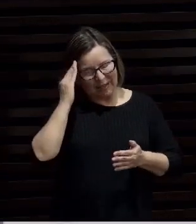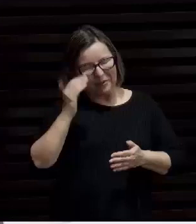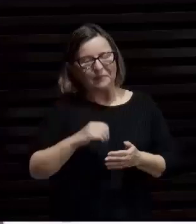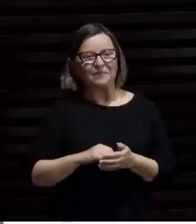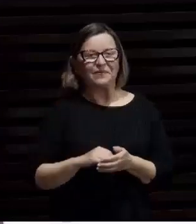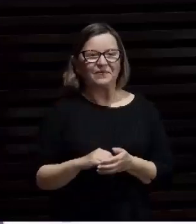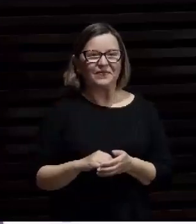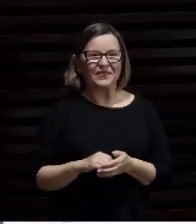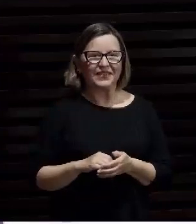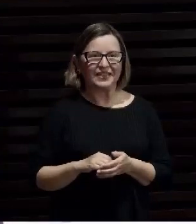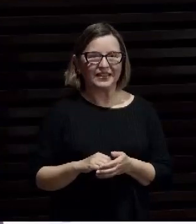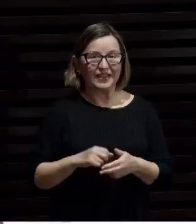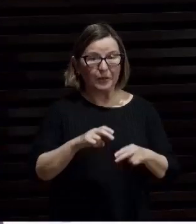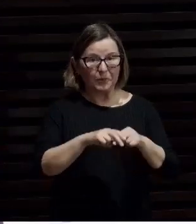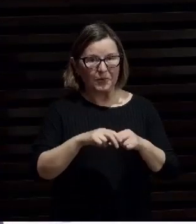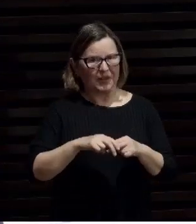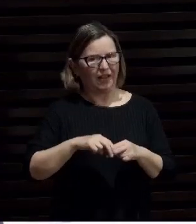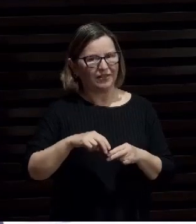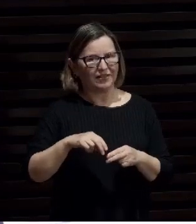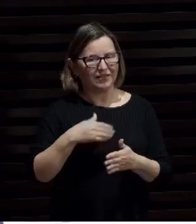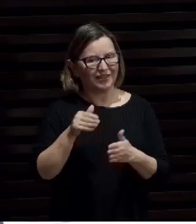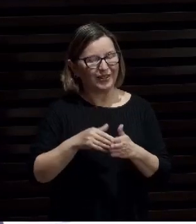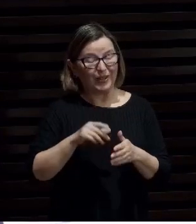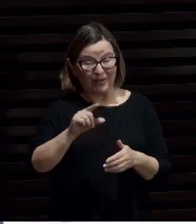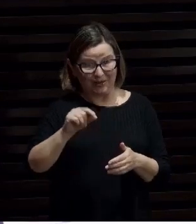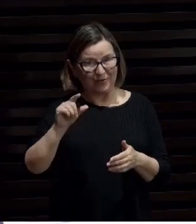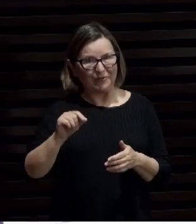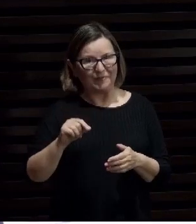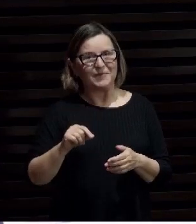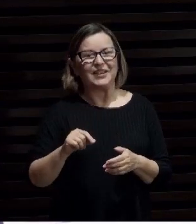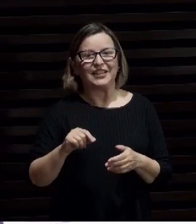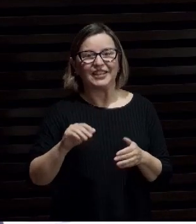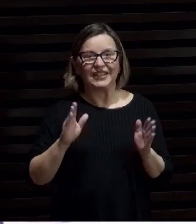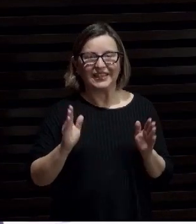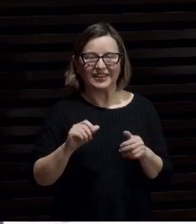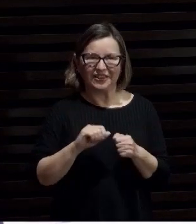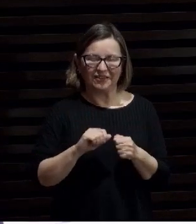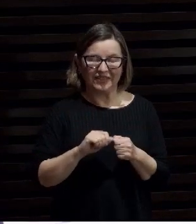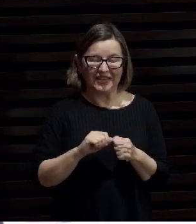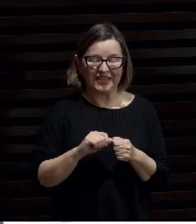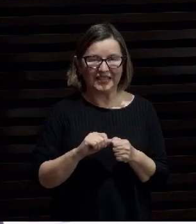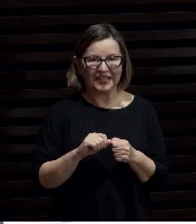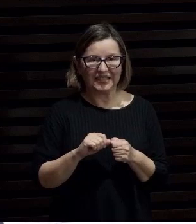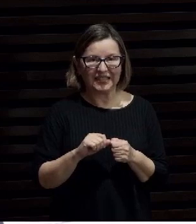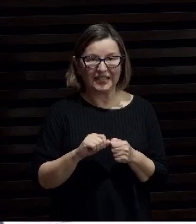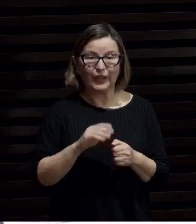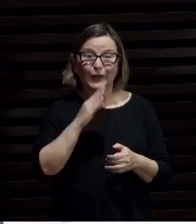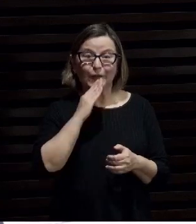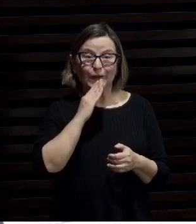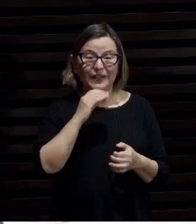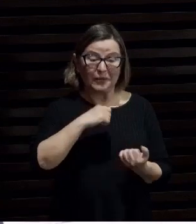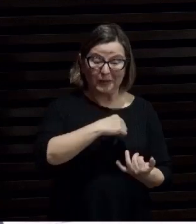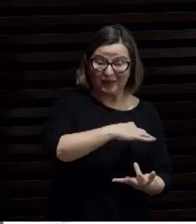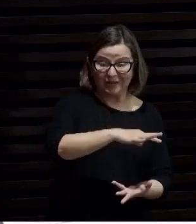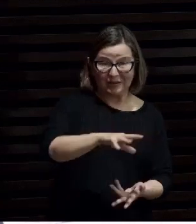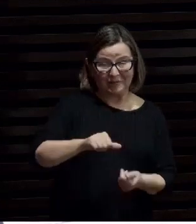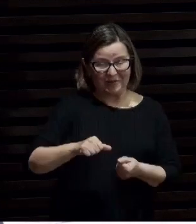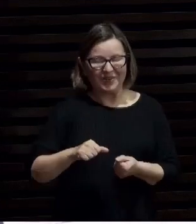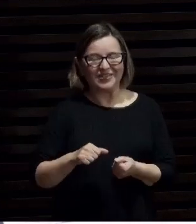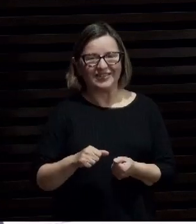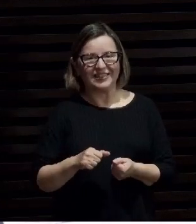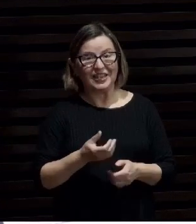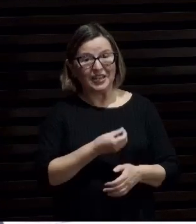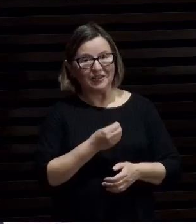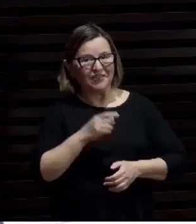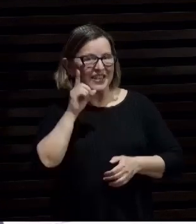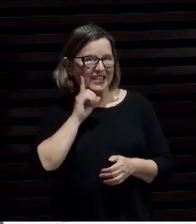ele, por causa das descobertas que ele realizou nesse campo, ele se tornou mundialmente conhecido. E ele morava nos Estados